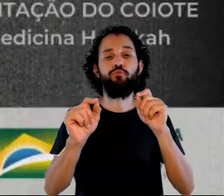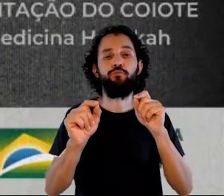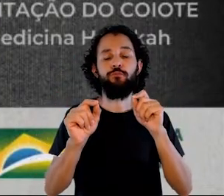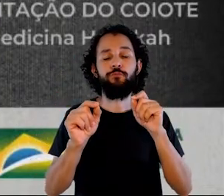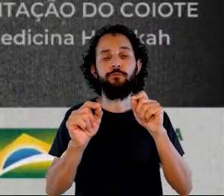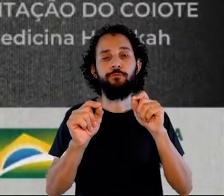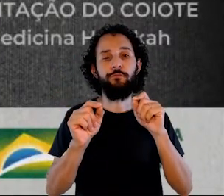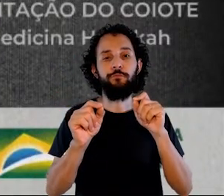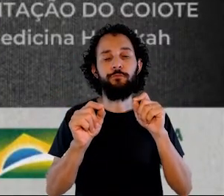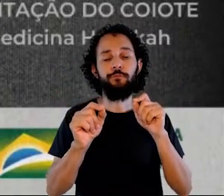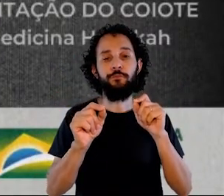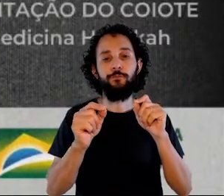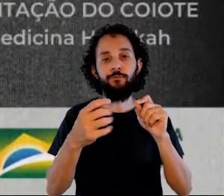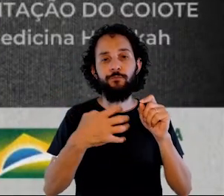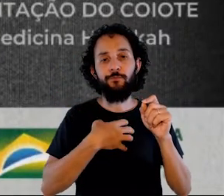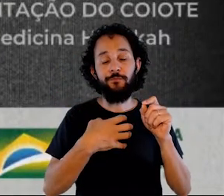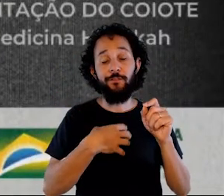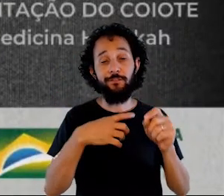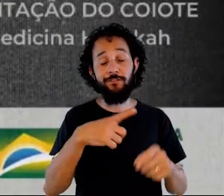estar vivo.